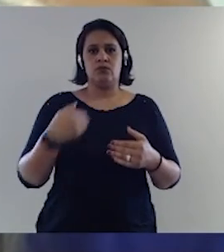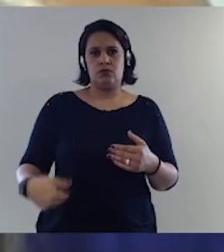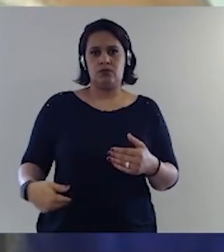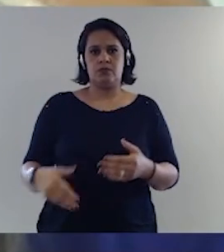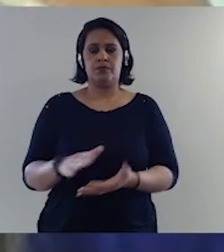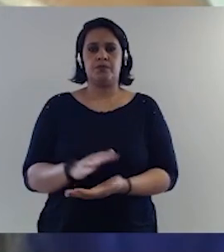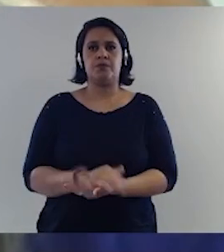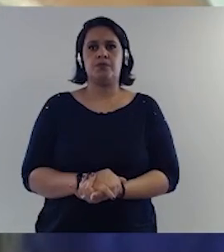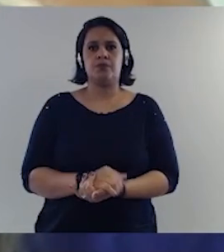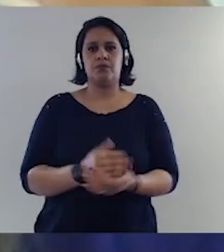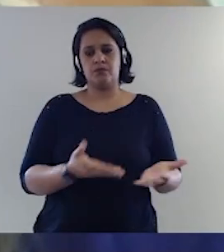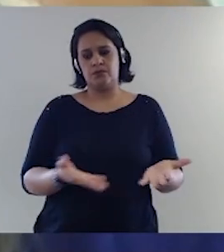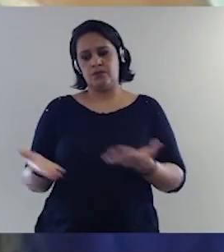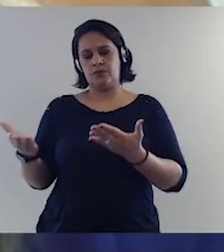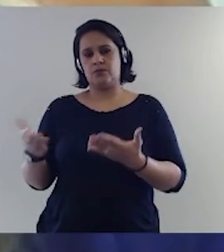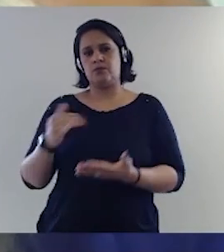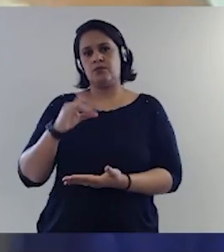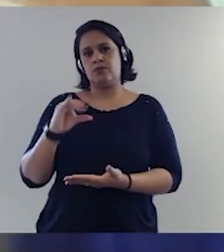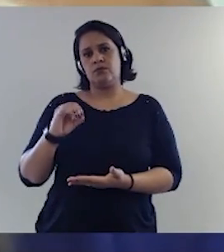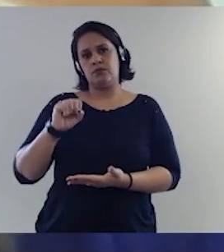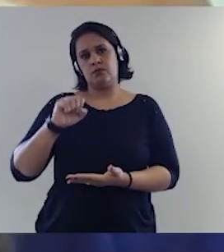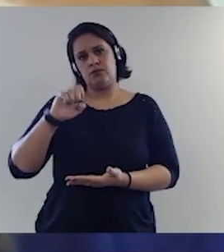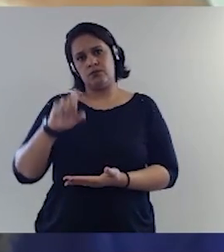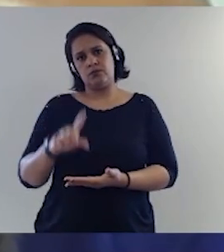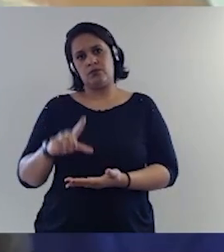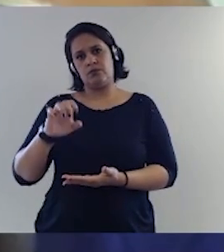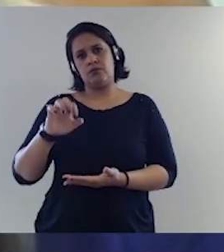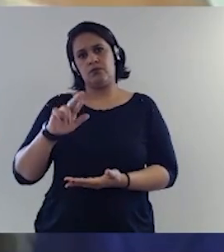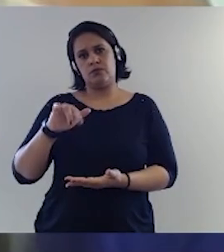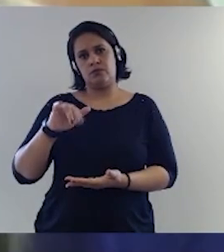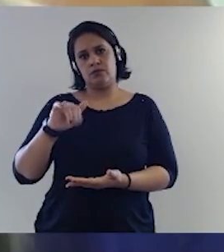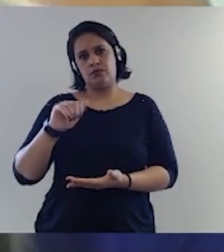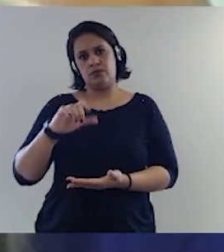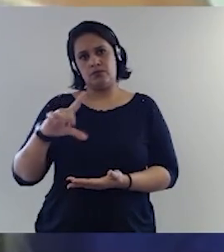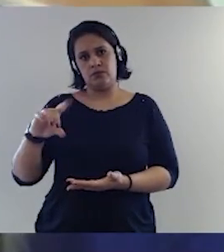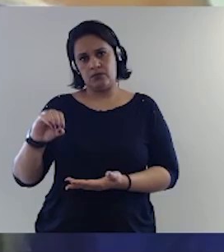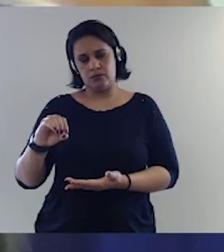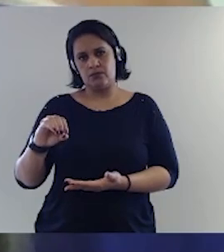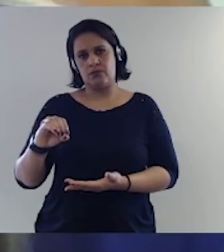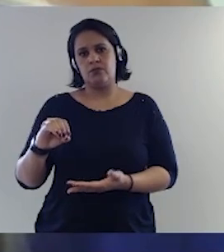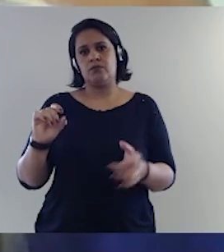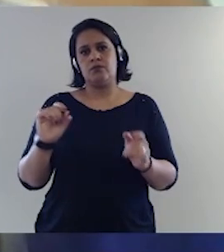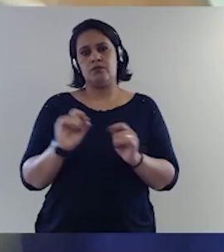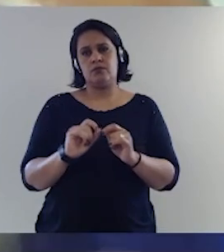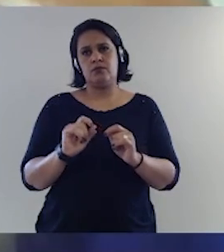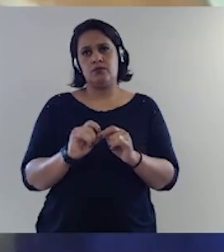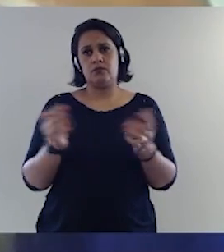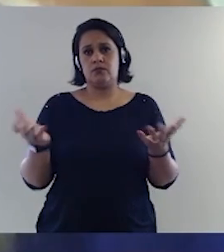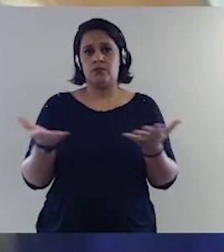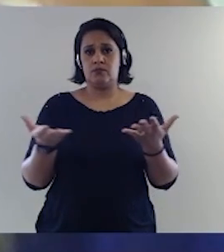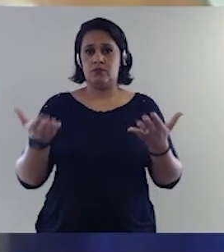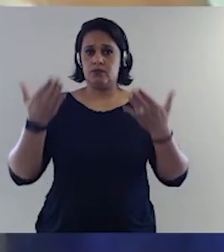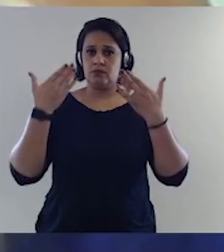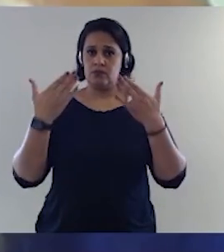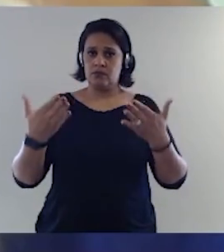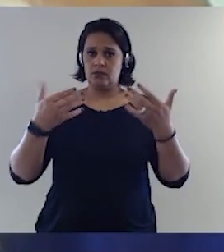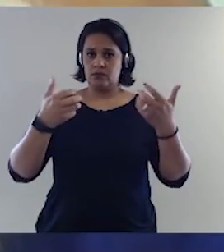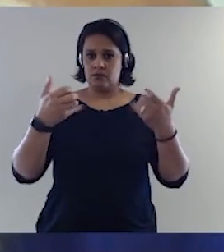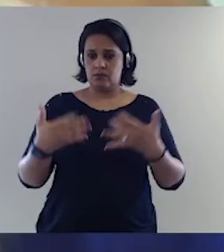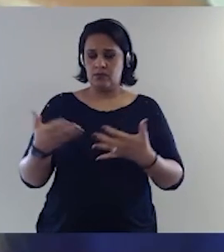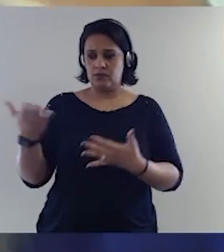a palavra ao Dr. José Irinaldo Dantas, que fará a apresentação